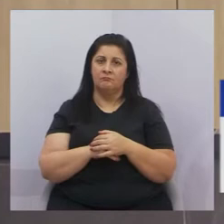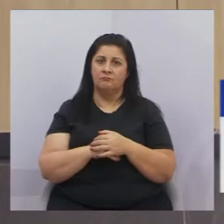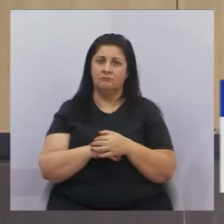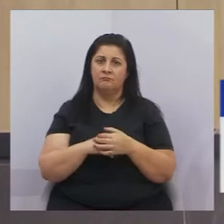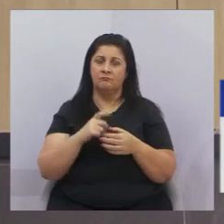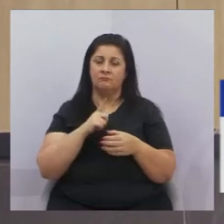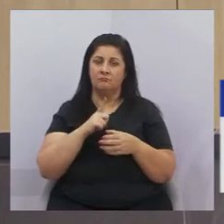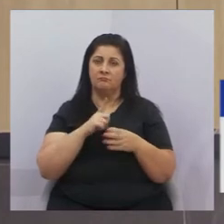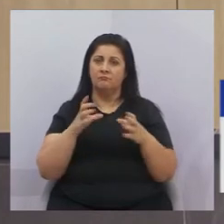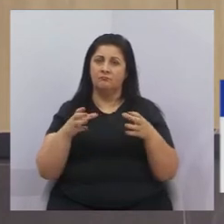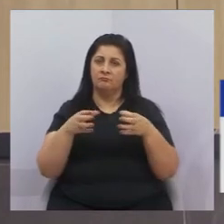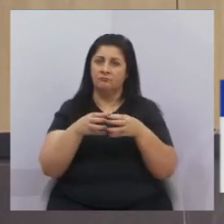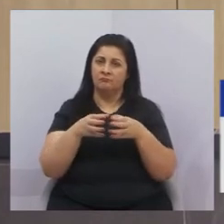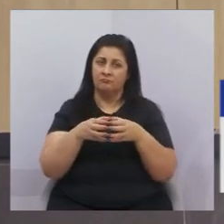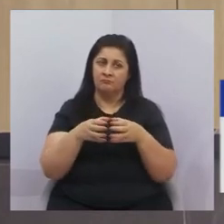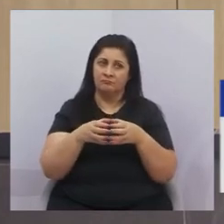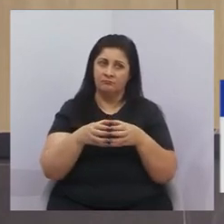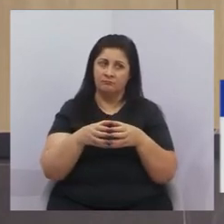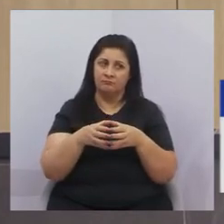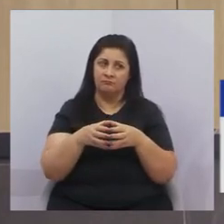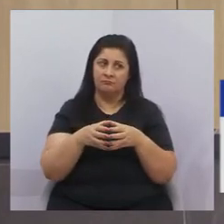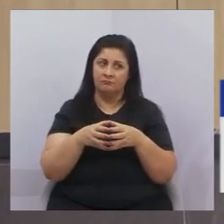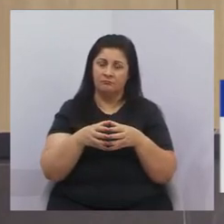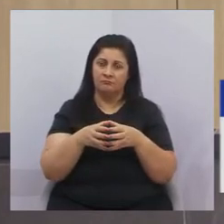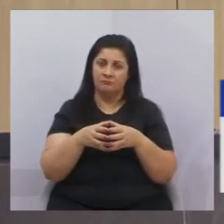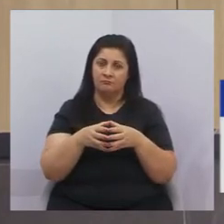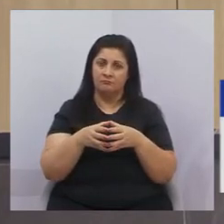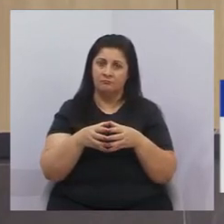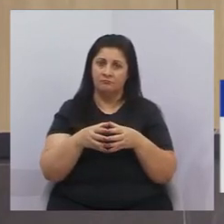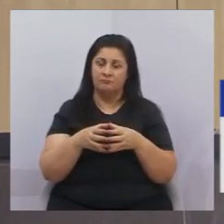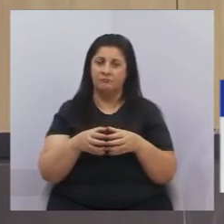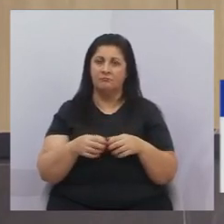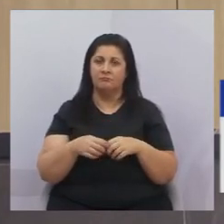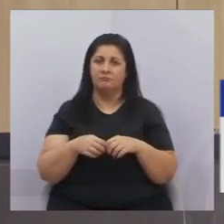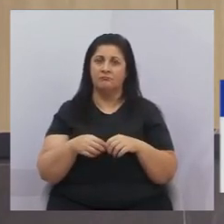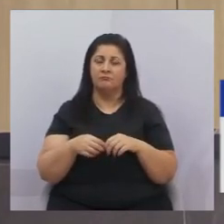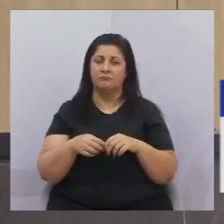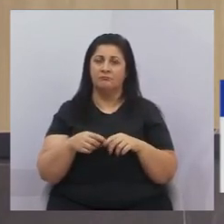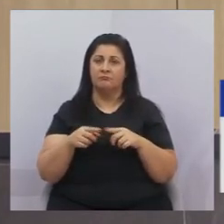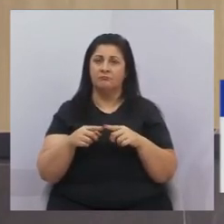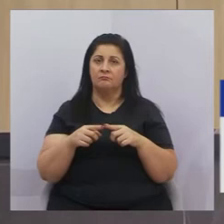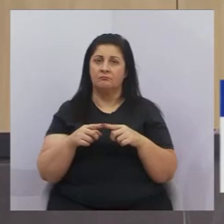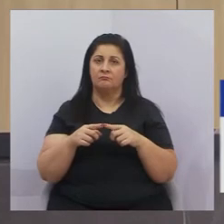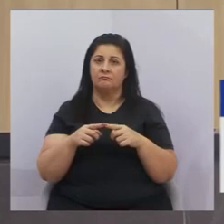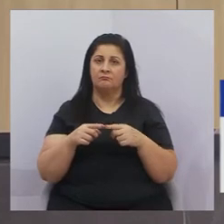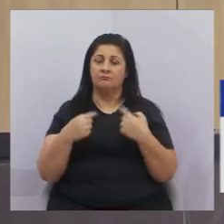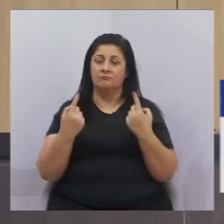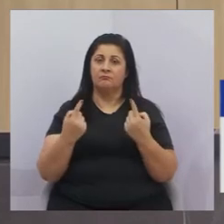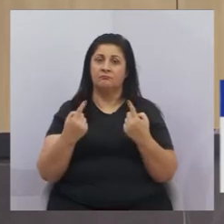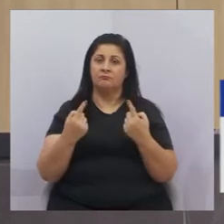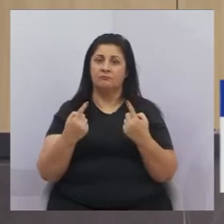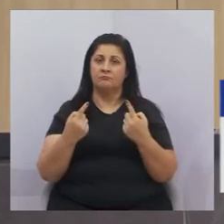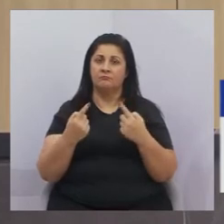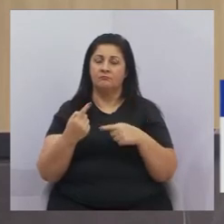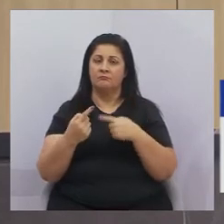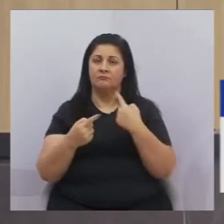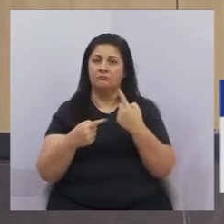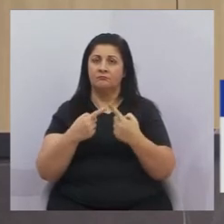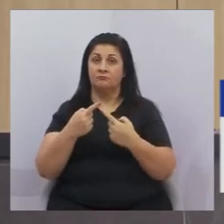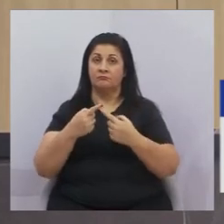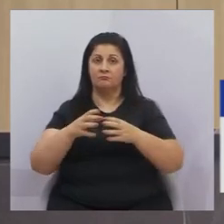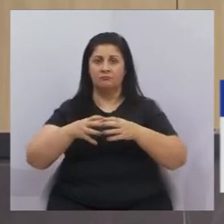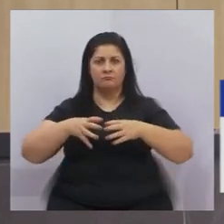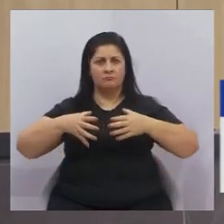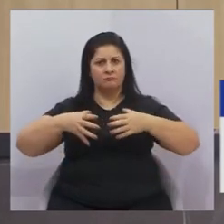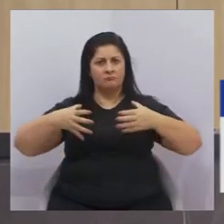esse grupo, né, que é formado com comissionados e tudo mais, mas com o tempo vai criando uma robustez,